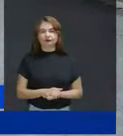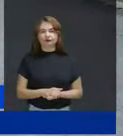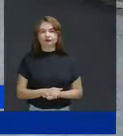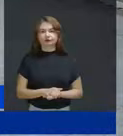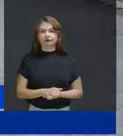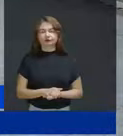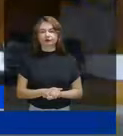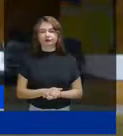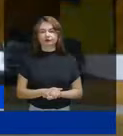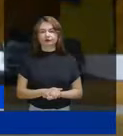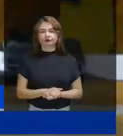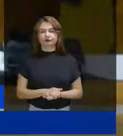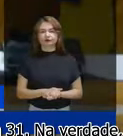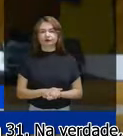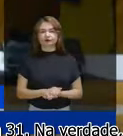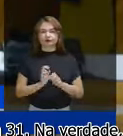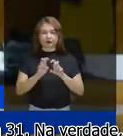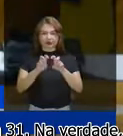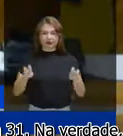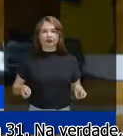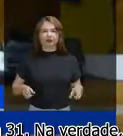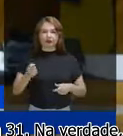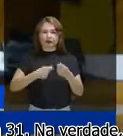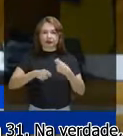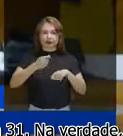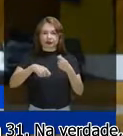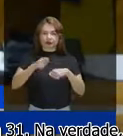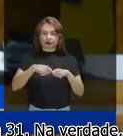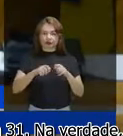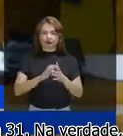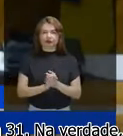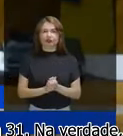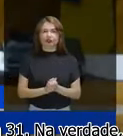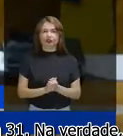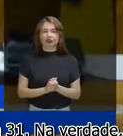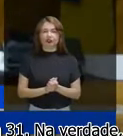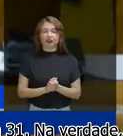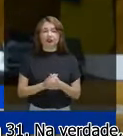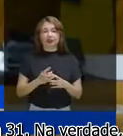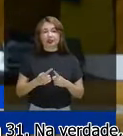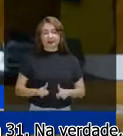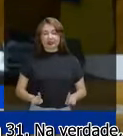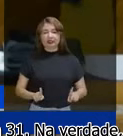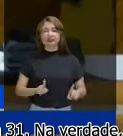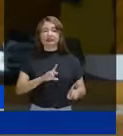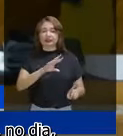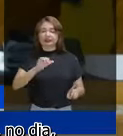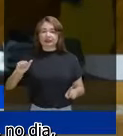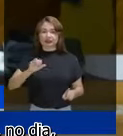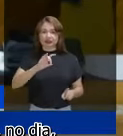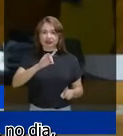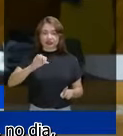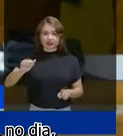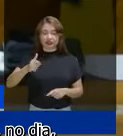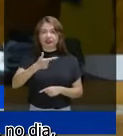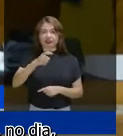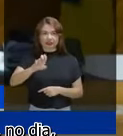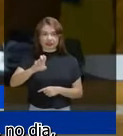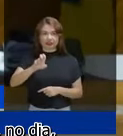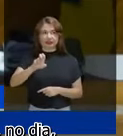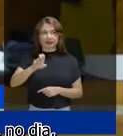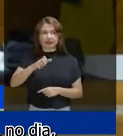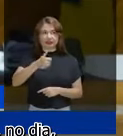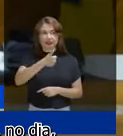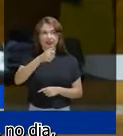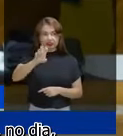nós ficamos de fazer a sessão administrativa, a última, no dia 31. Na verdade, pessoal, vão ter que fazer uma no dia 15, no dia Foco 15, no desembargador João